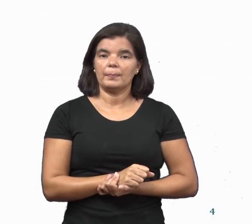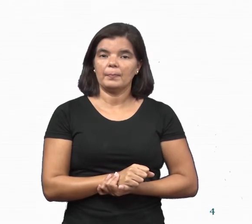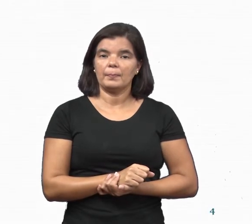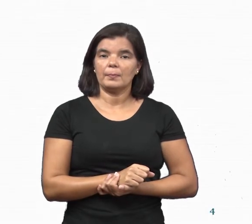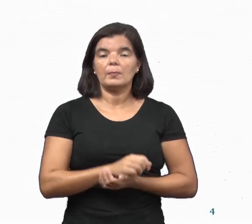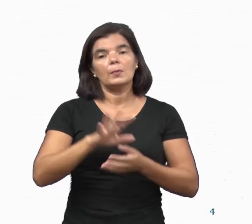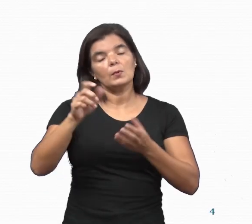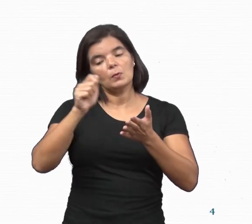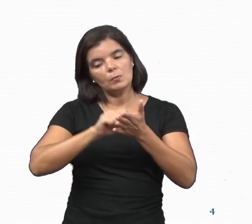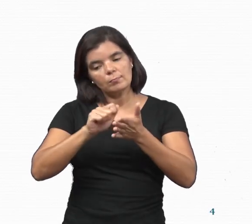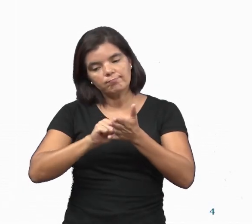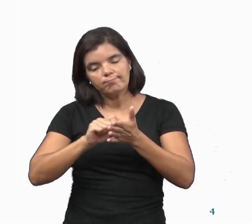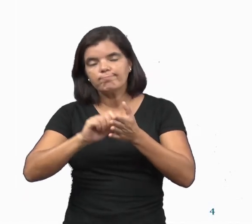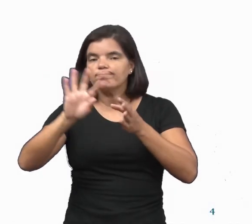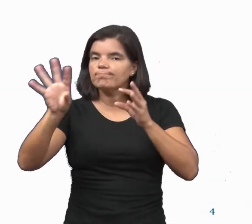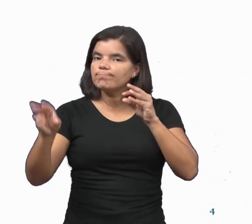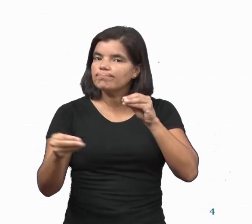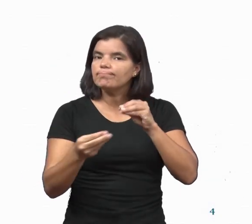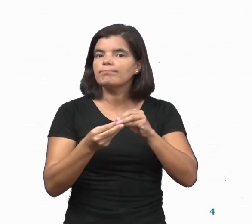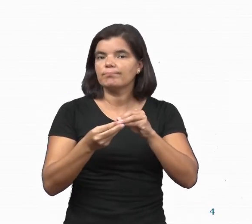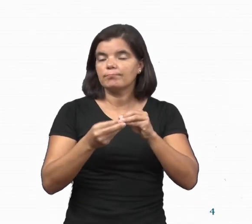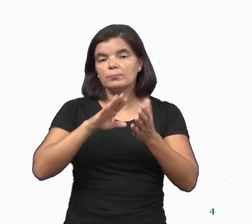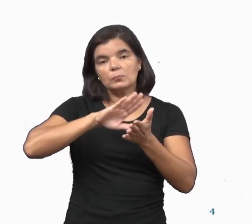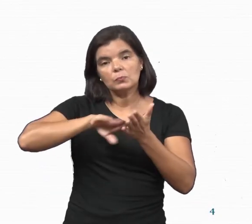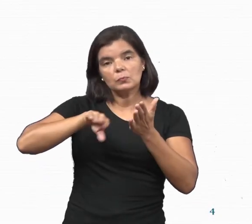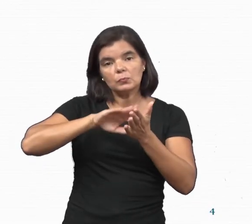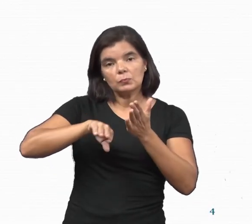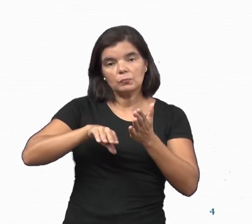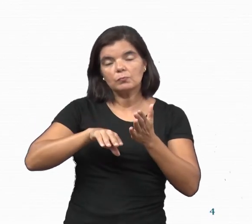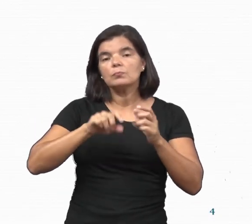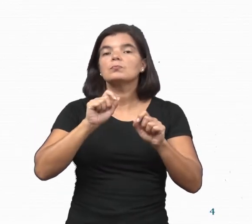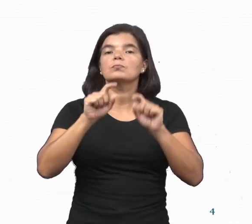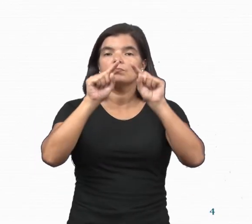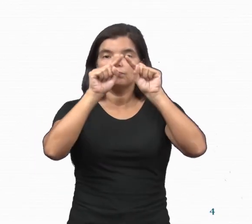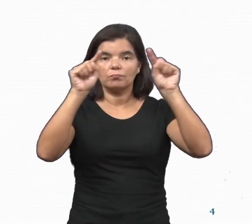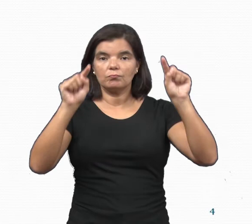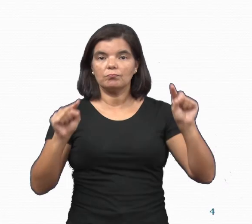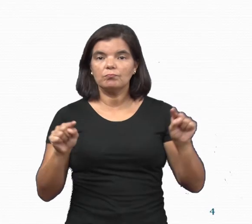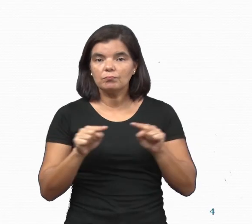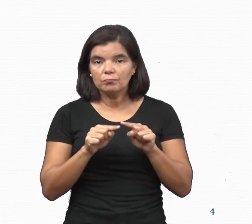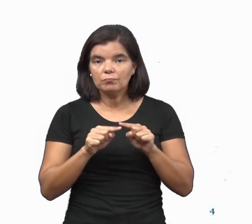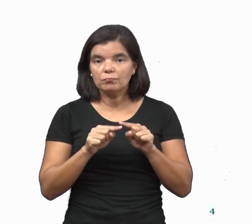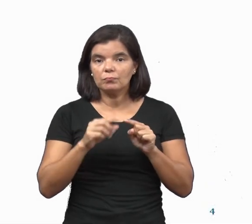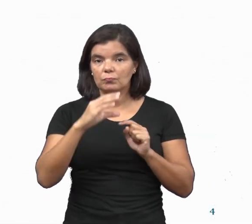E o resto eu reescrevo. Agora eu vou eliminar o que está dentro do colchetes.